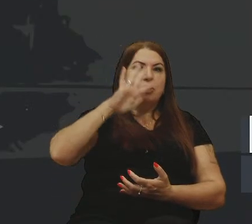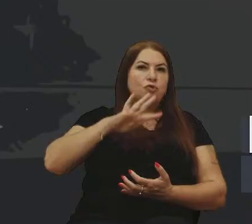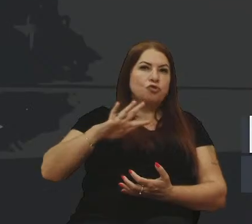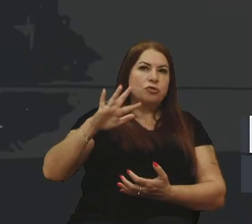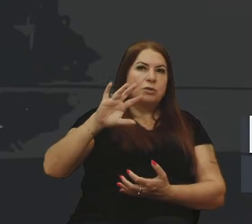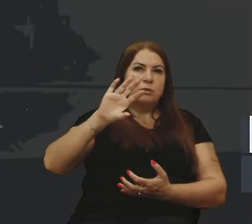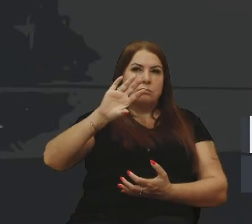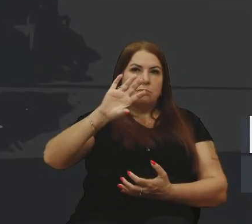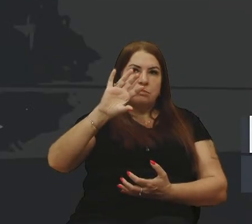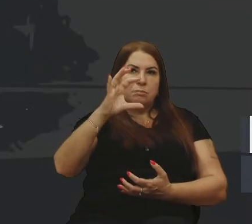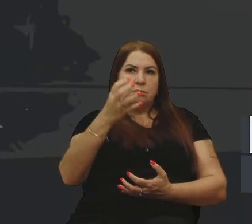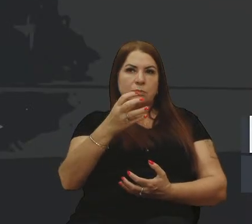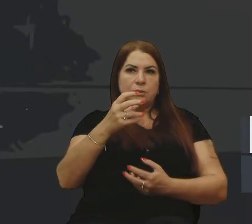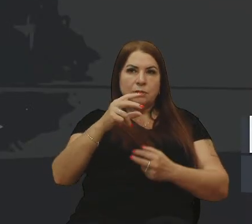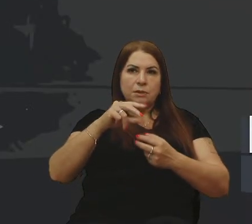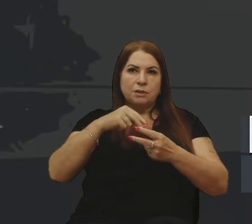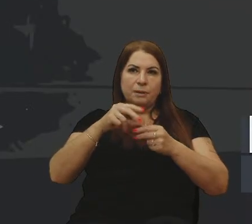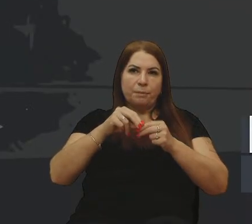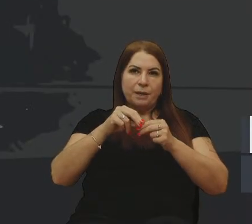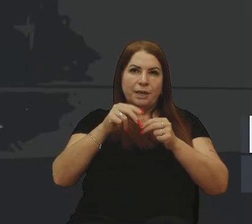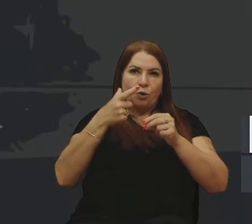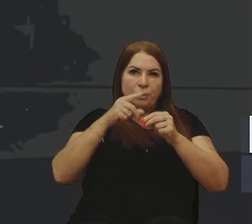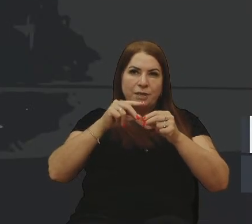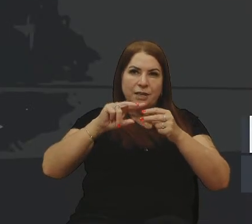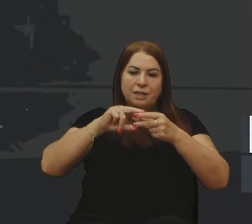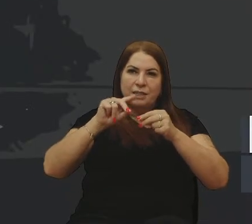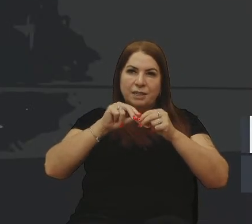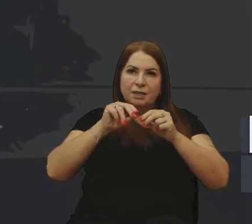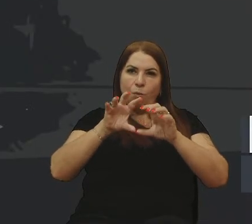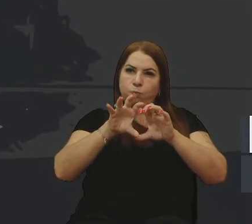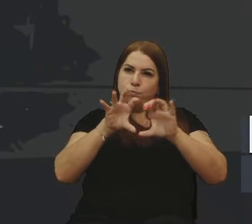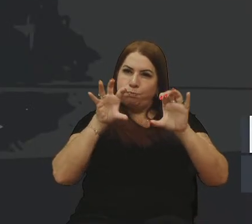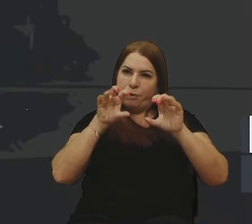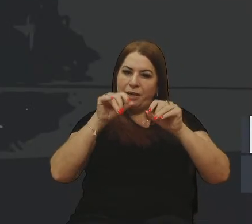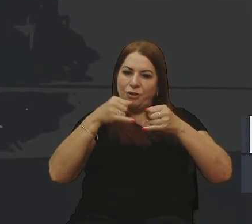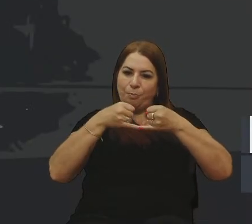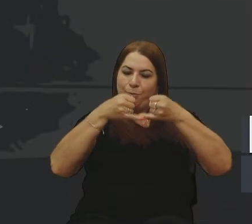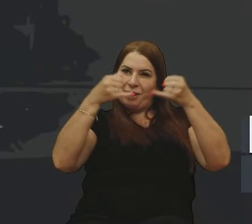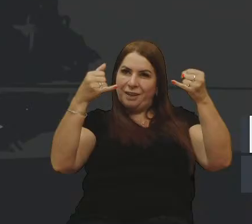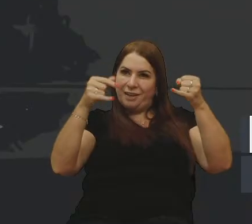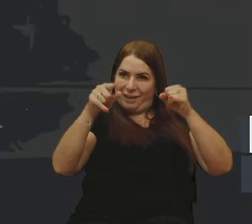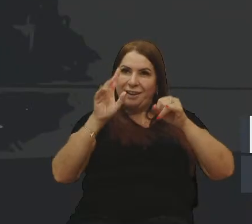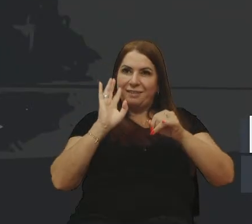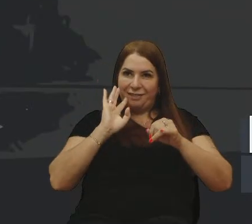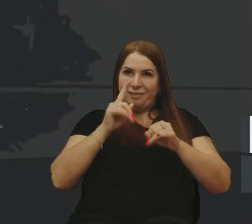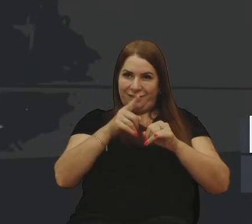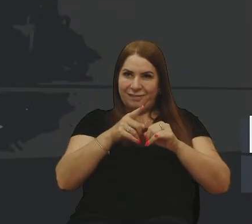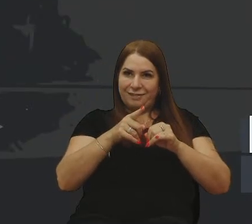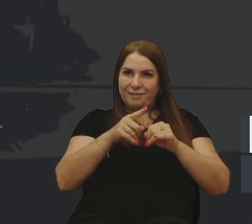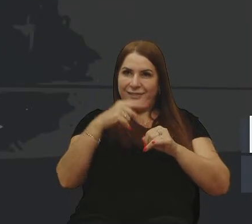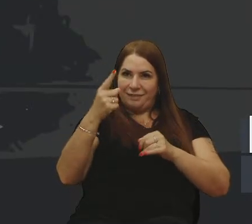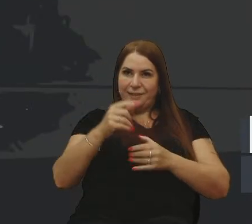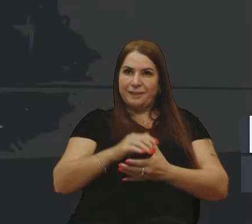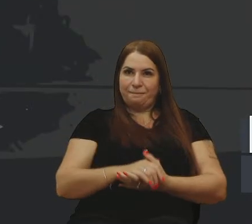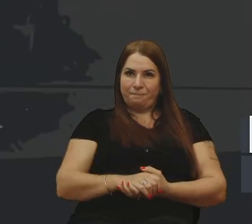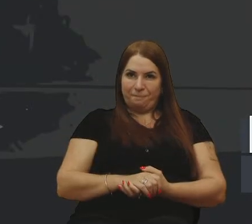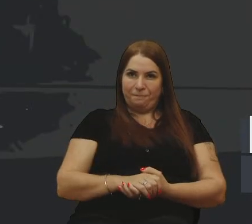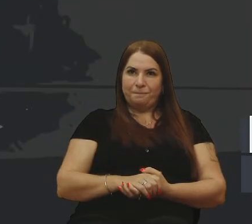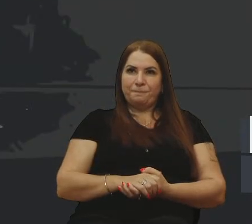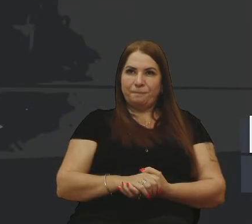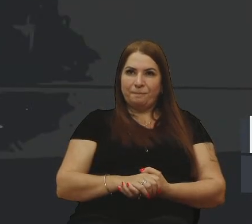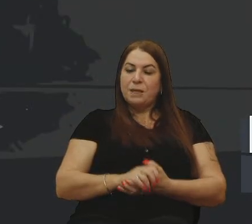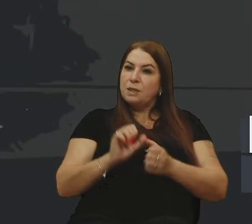logo, imaginar um bombonzinho de biquíni, todo mundo consegue ver? Sim? Bacana, né? Pode passar.